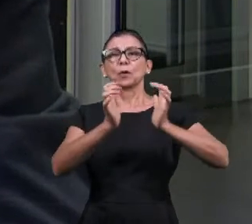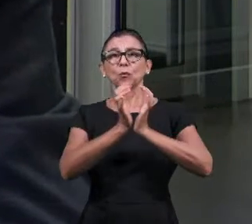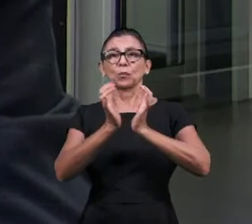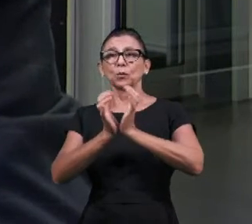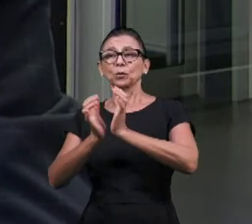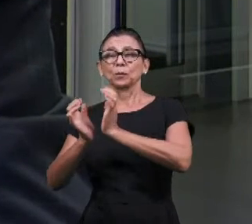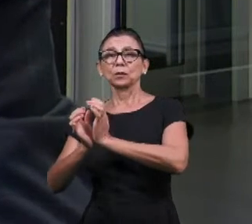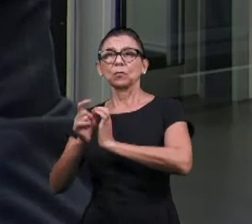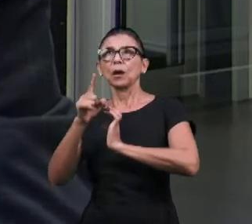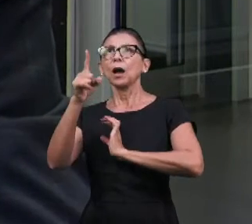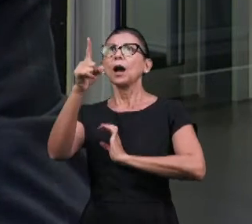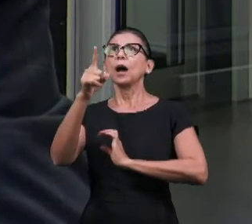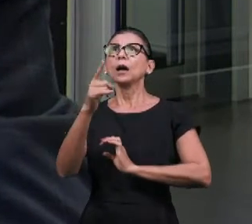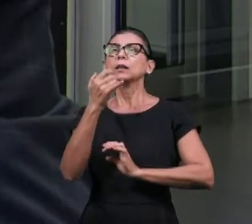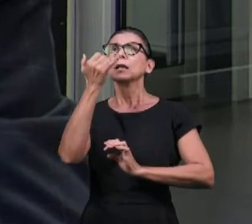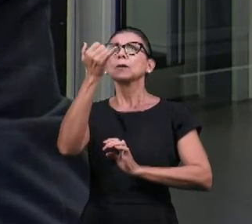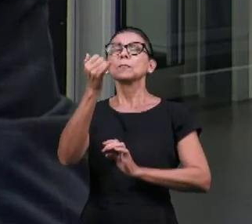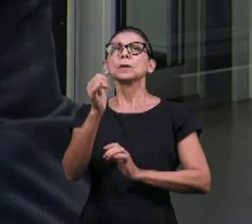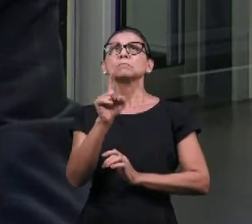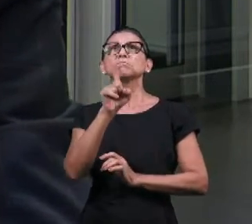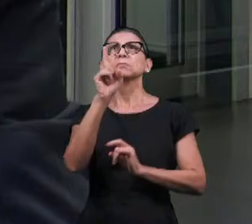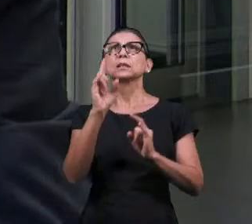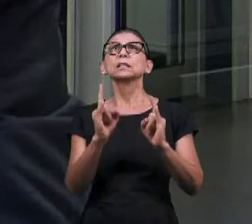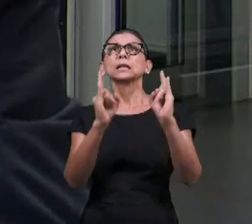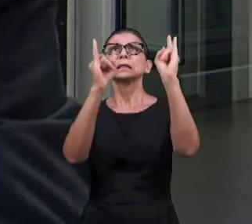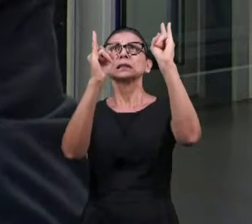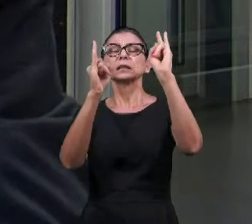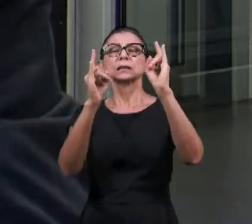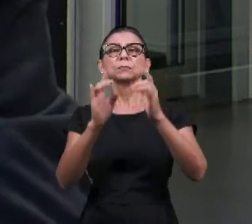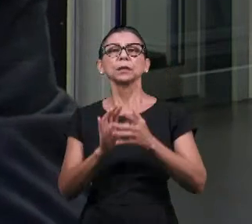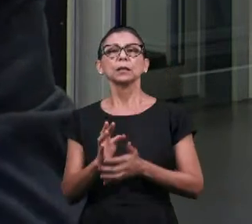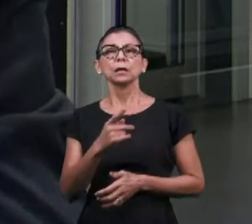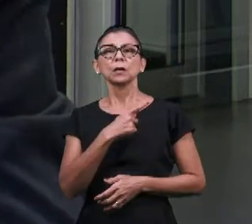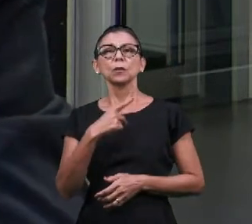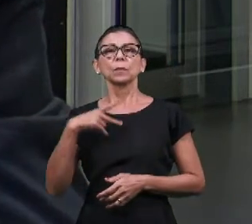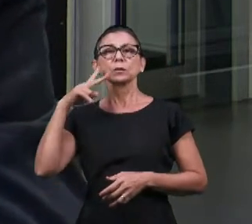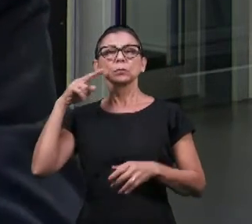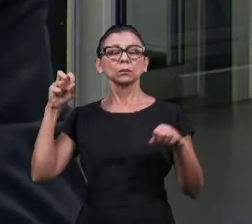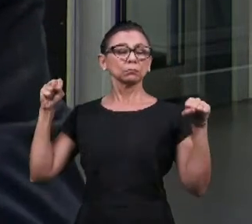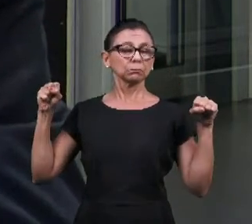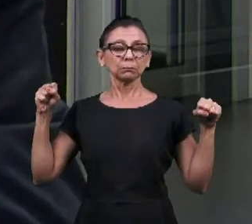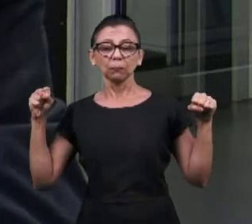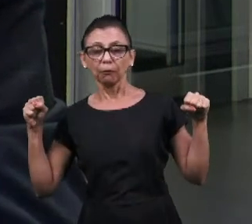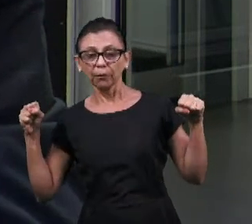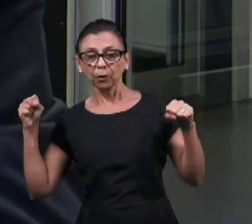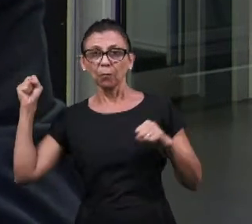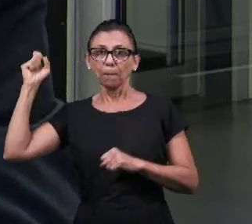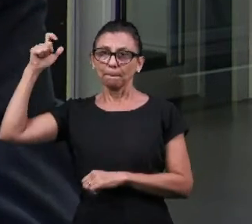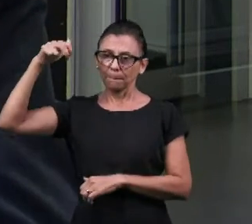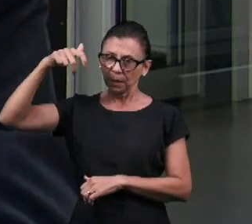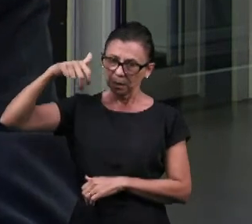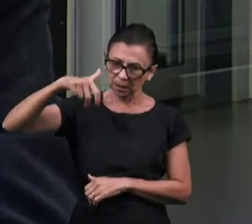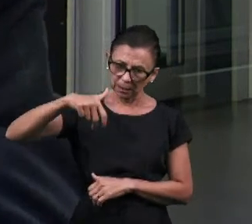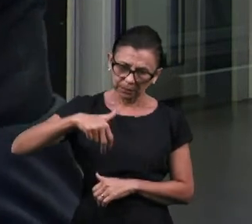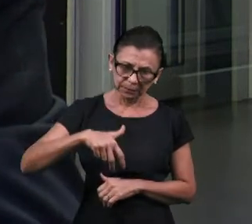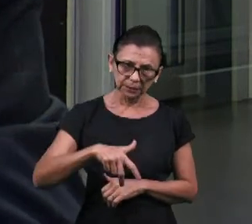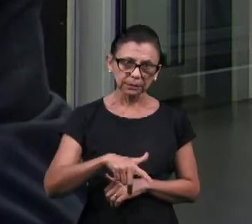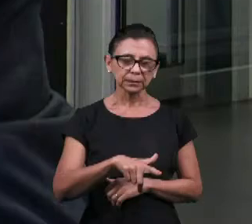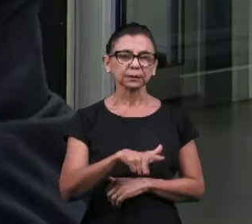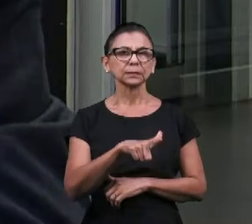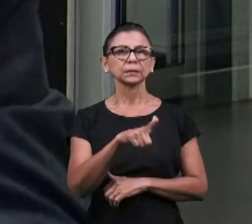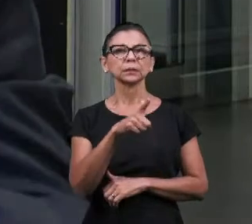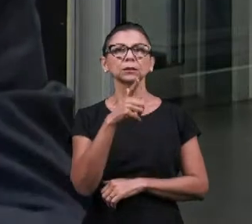dele, mas rápido, ficou muito cheio. E nós já tínhamos aquele terreno, fizemos uma varanda.